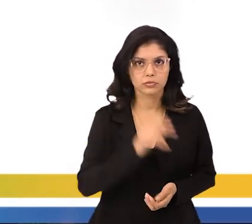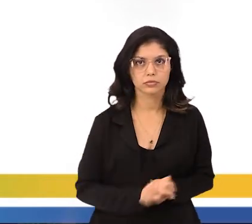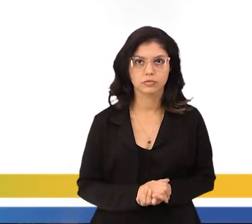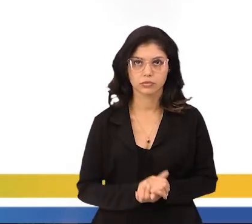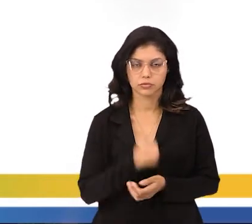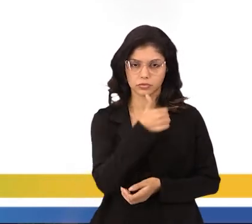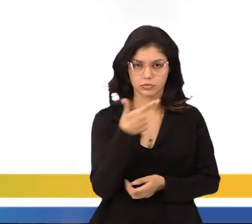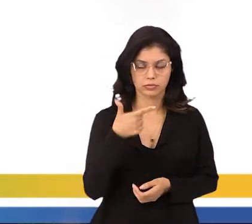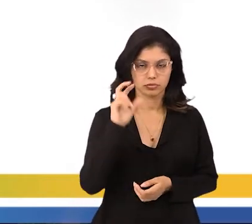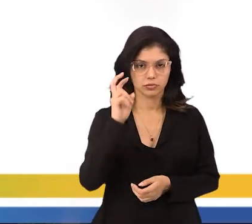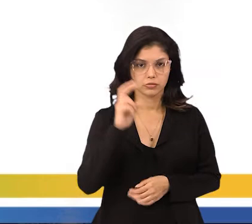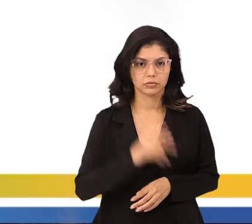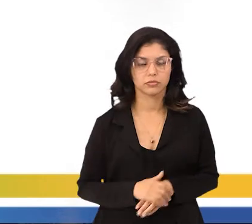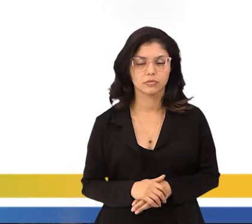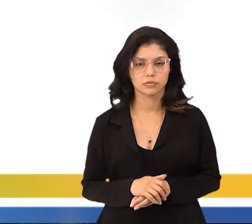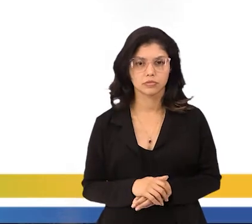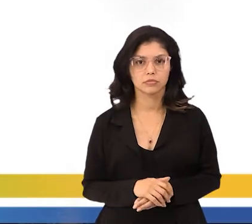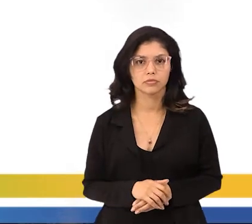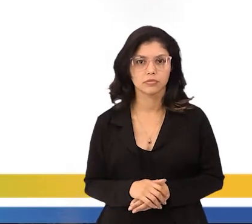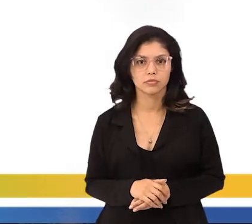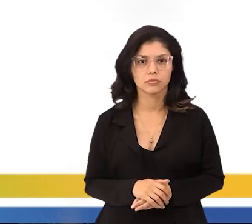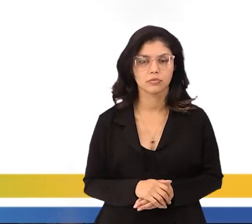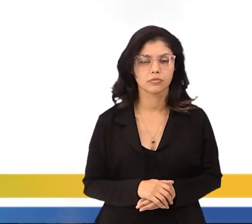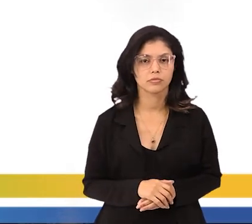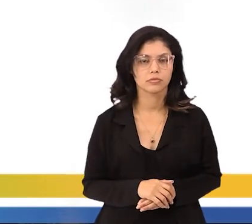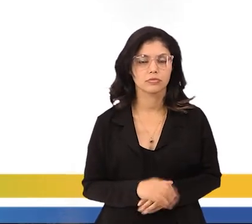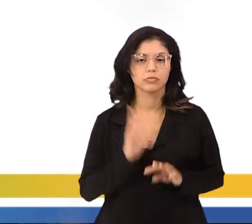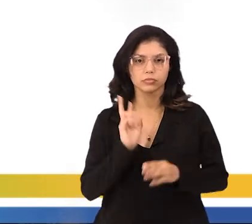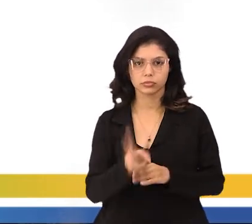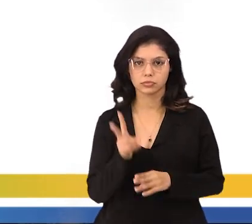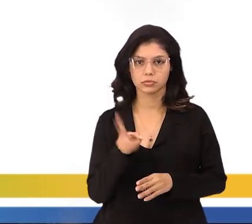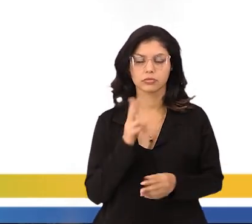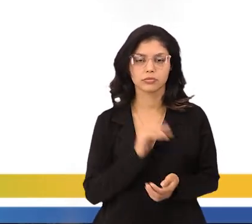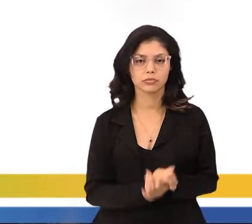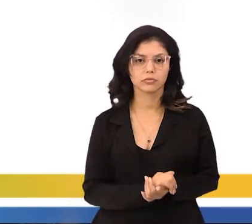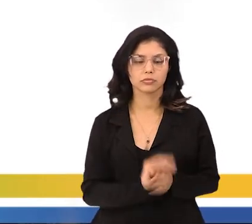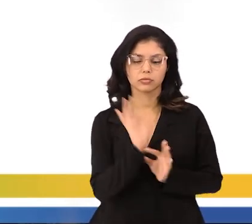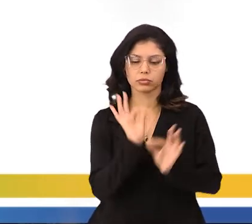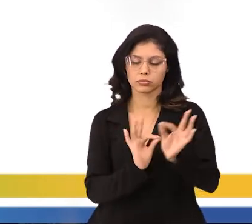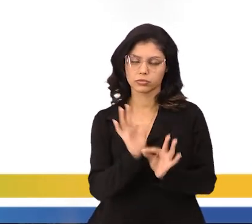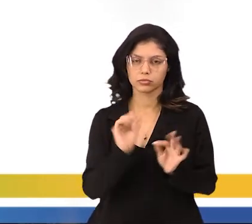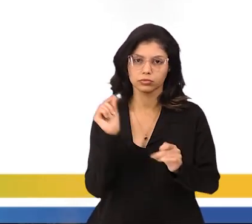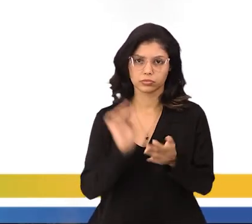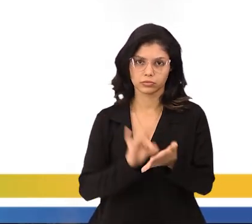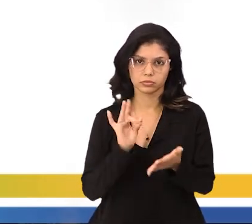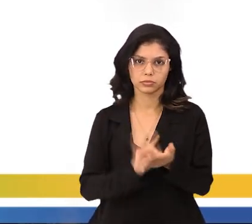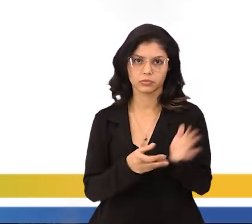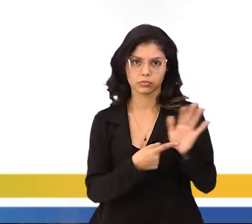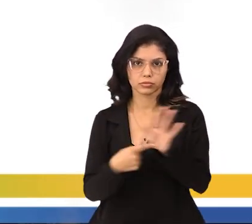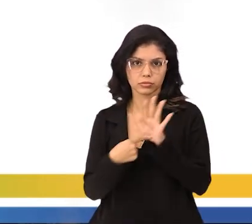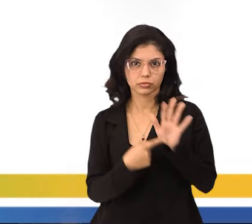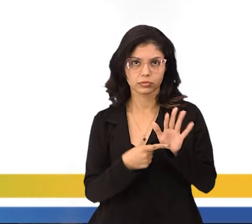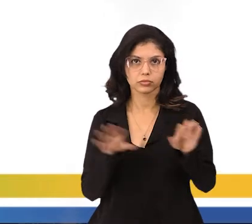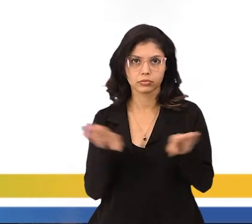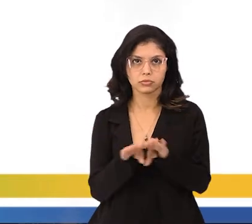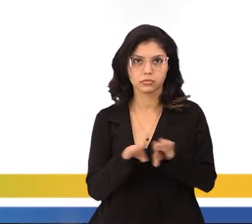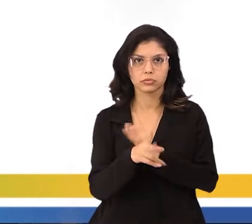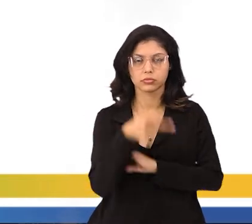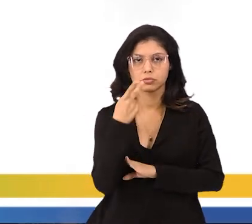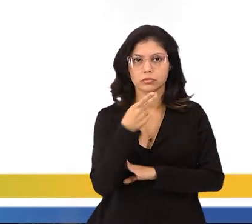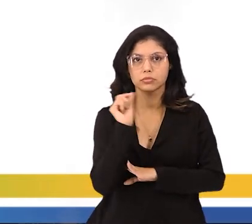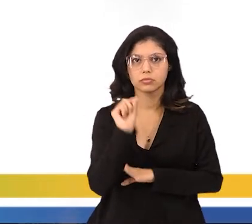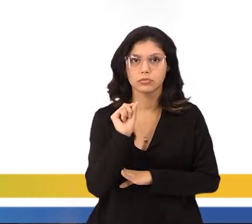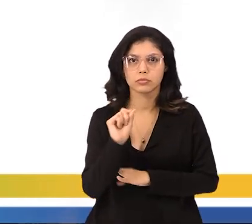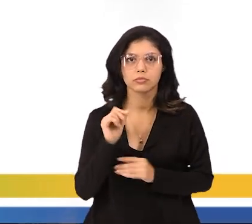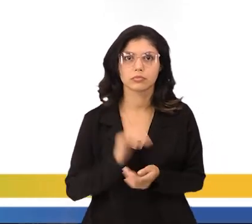pode colocar, no caso, 12 elevado a 5. Toda vez que eu faço essa formatação, na verdade, essa representação, eu estou falando de